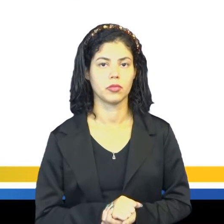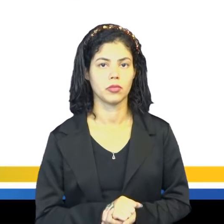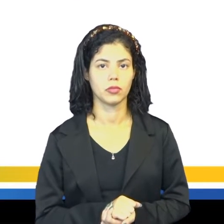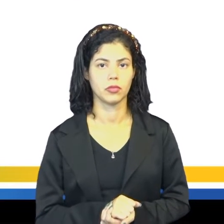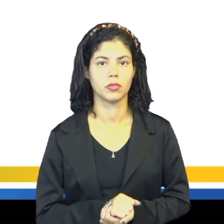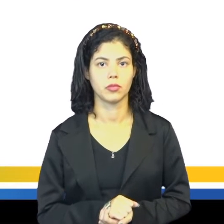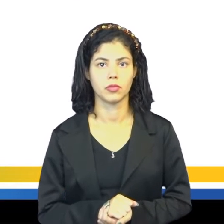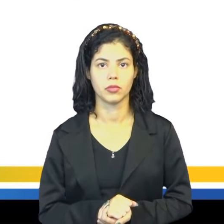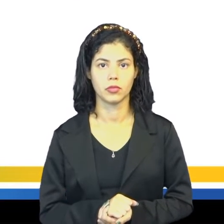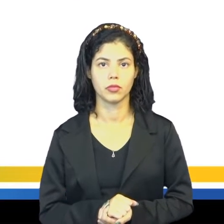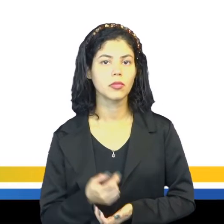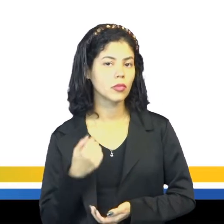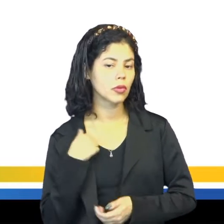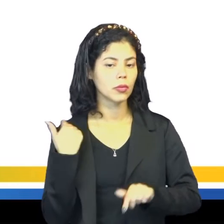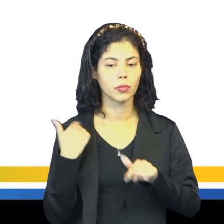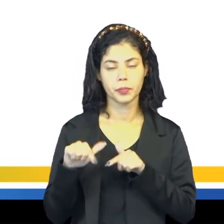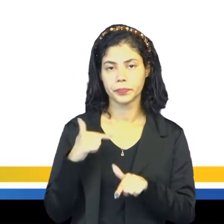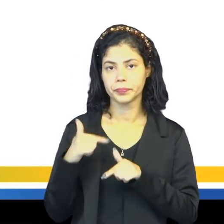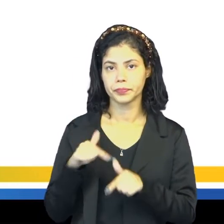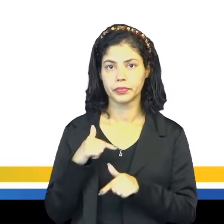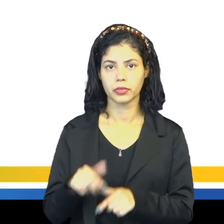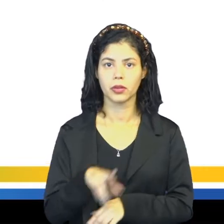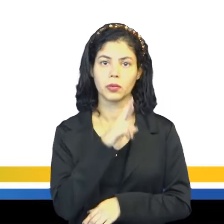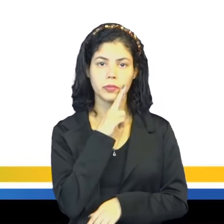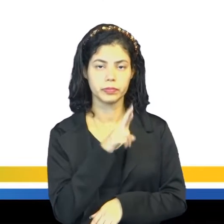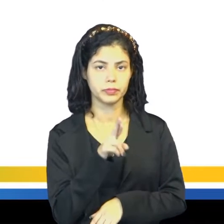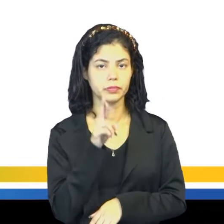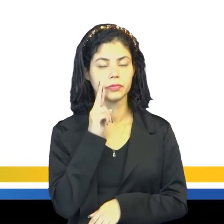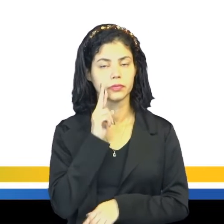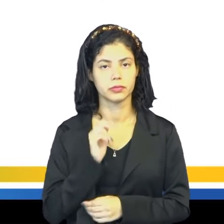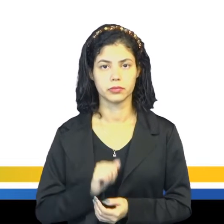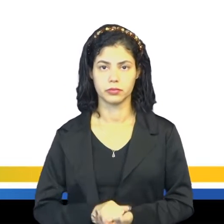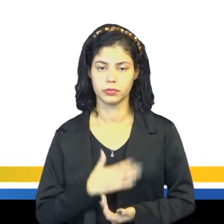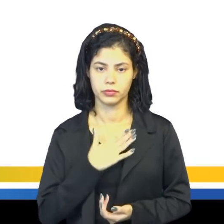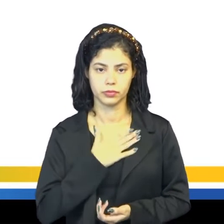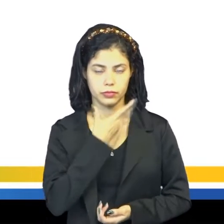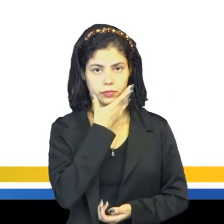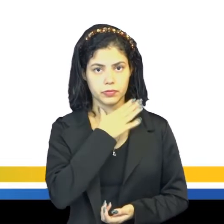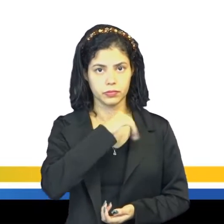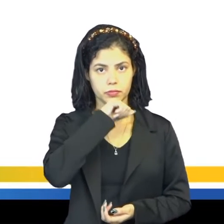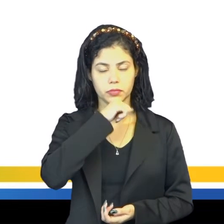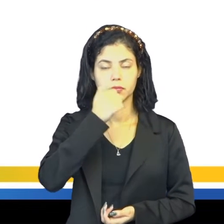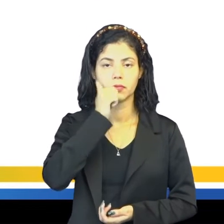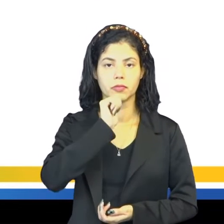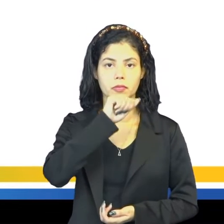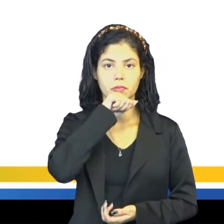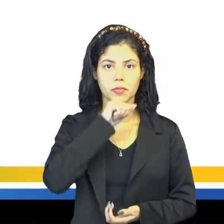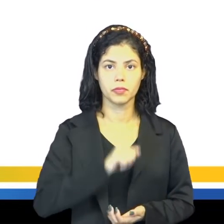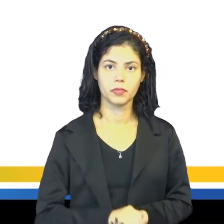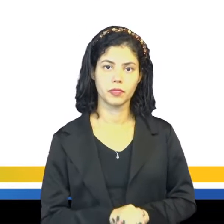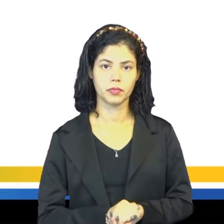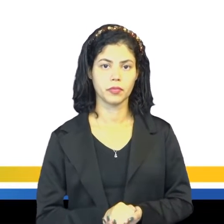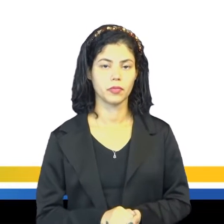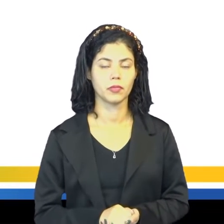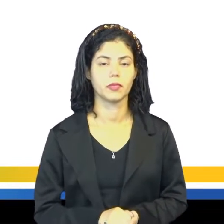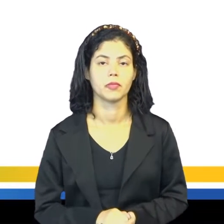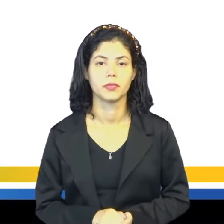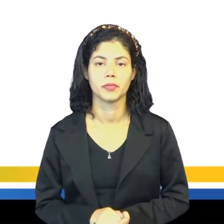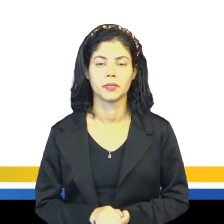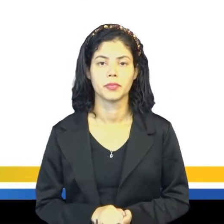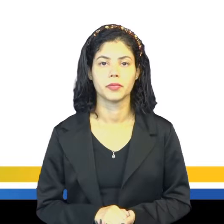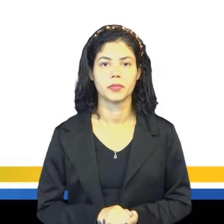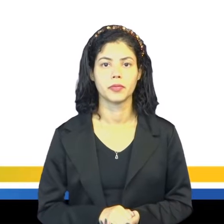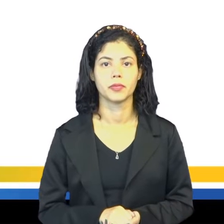parents' restaurant. Eu trabalho no restaurante dos meus pais. E a última frase nós